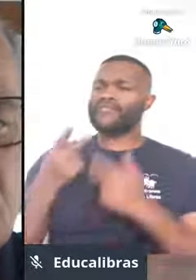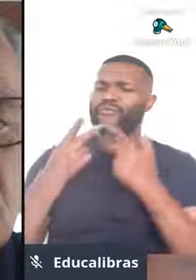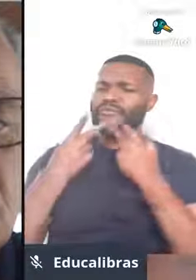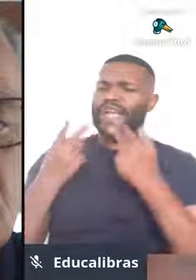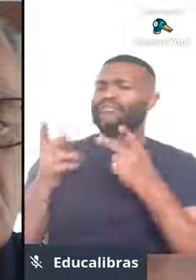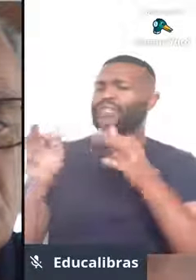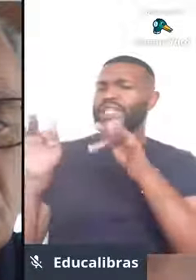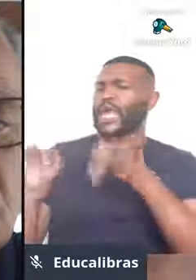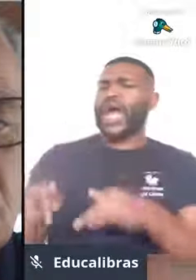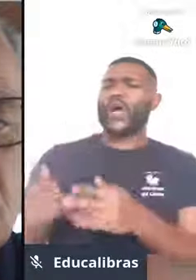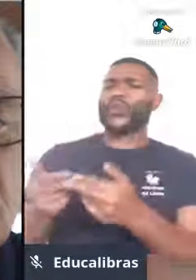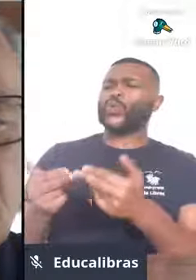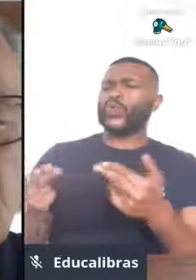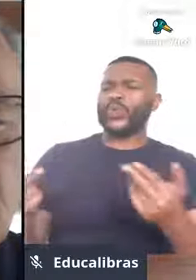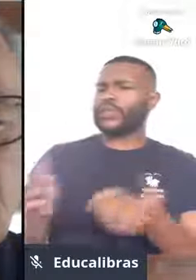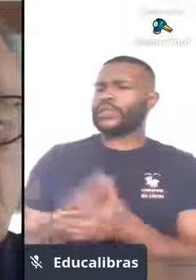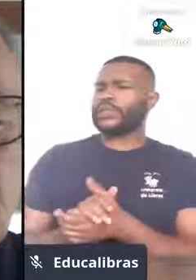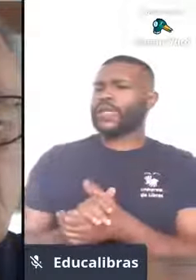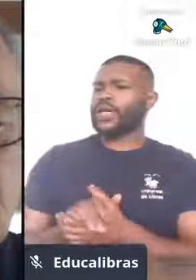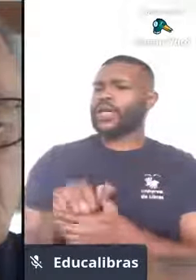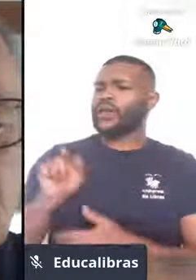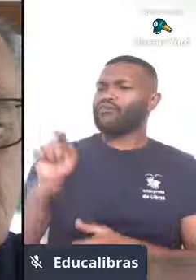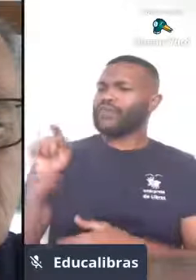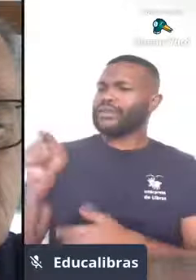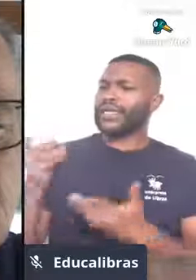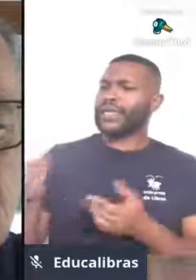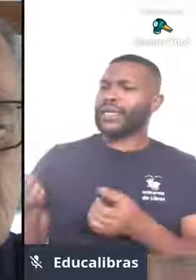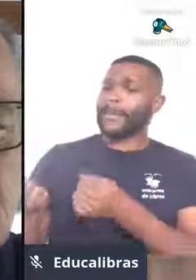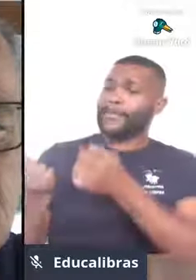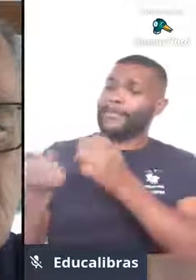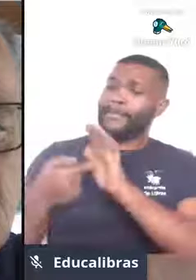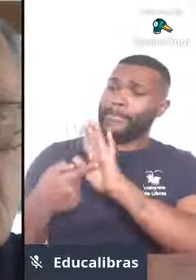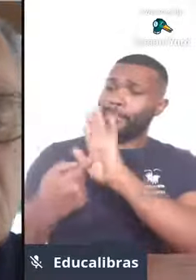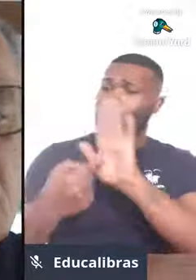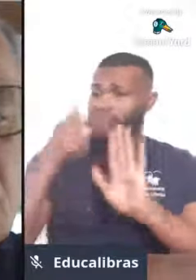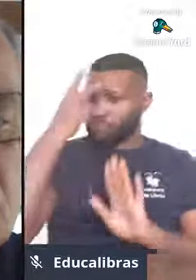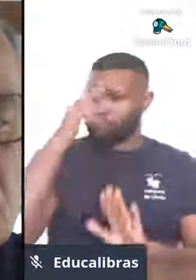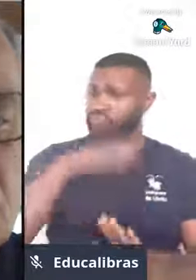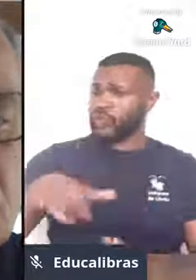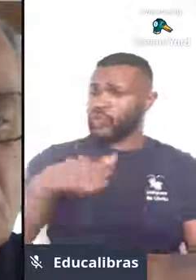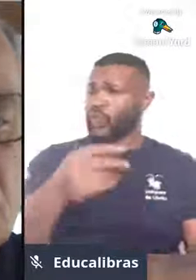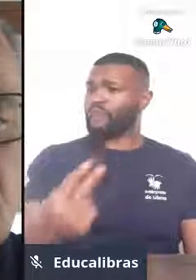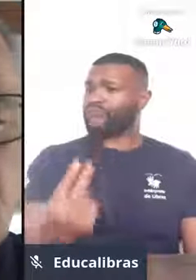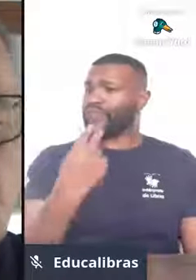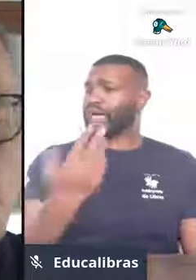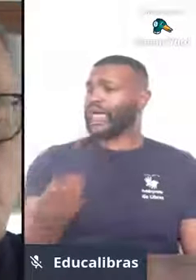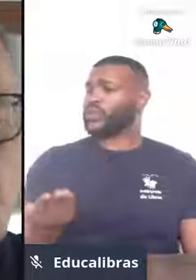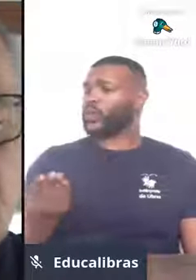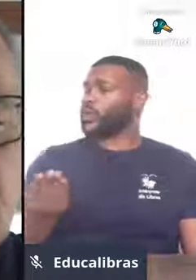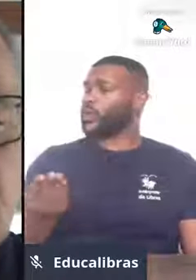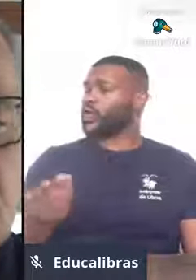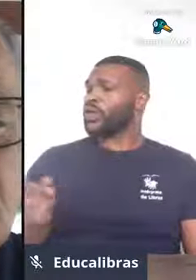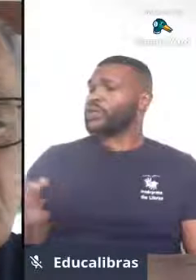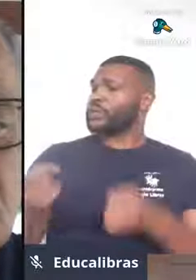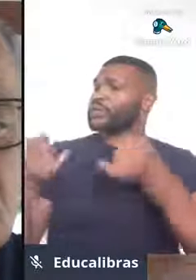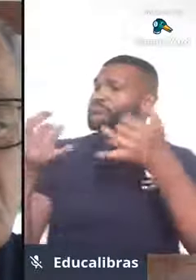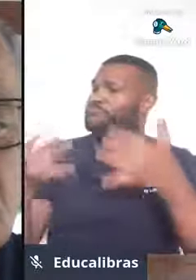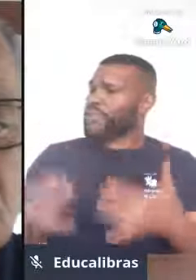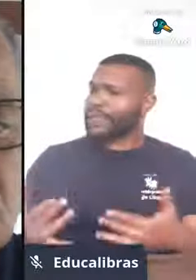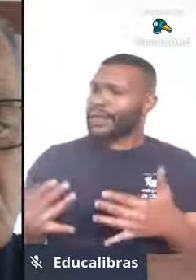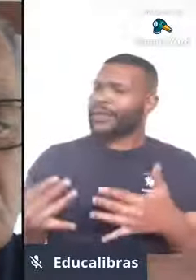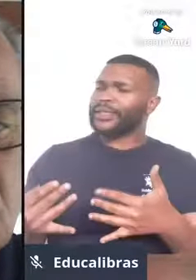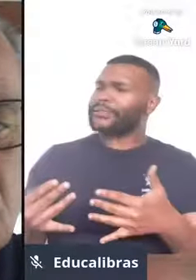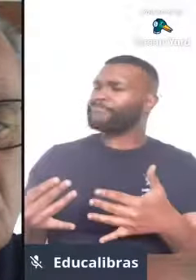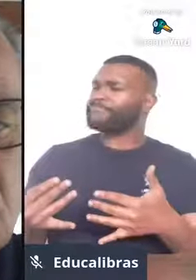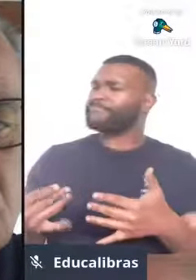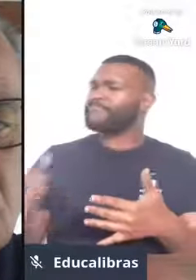que você passasse aí para quem está nos escutando a sua mensagem, principalmente agora